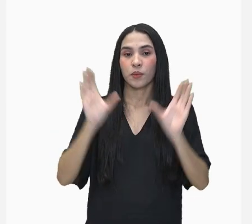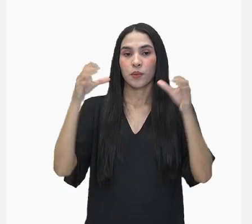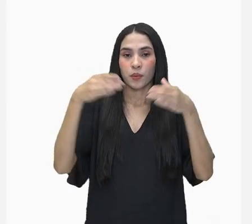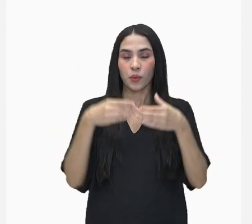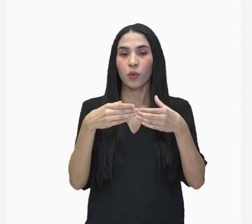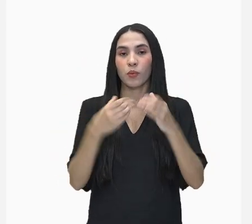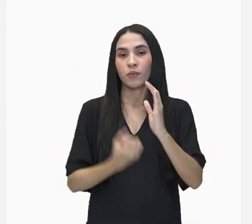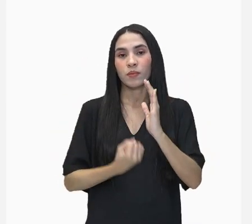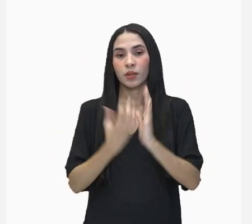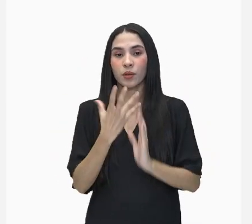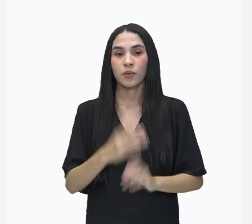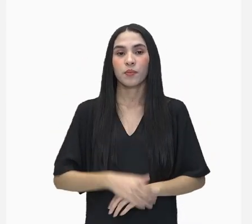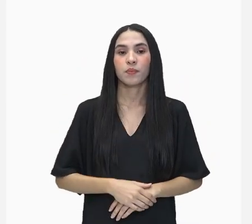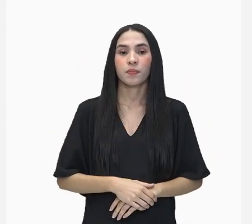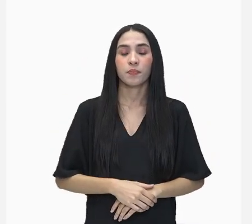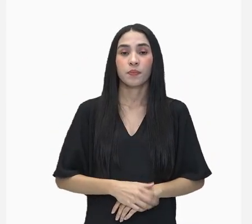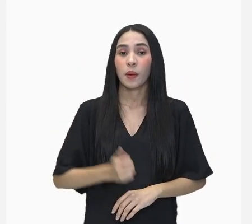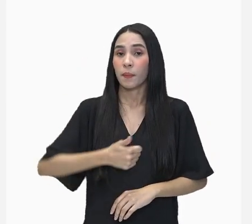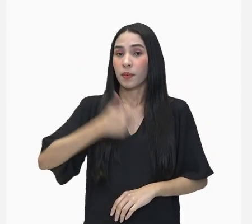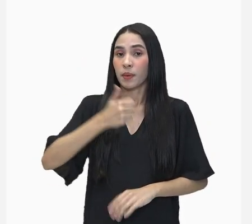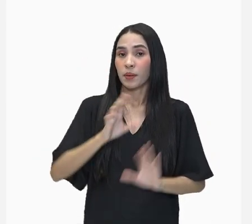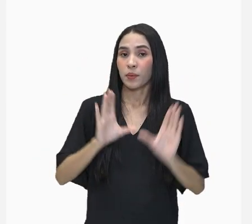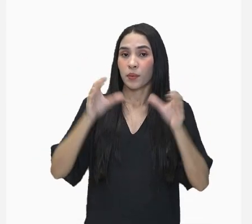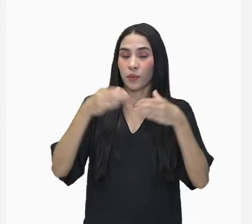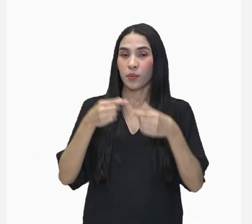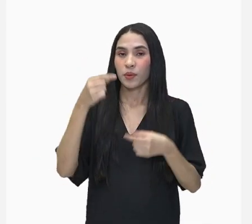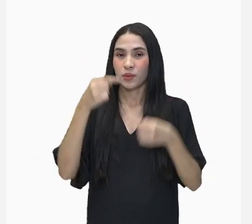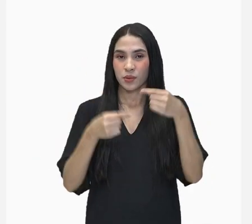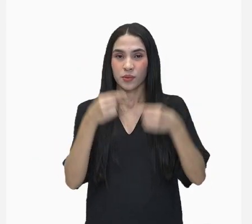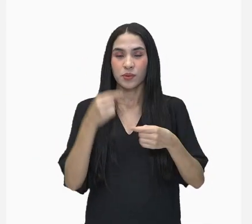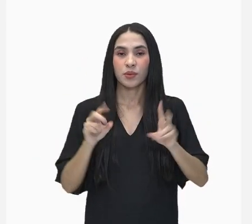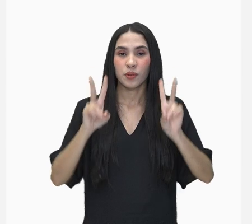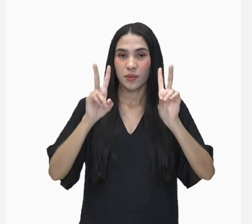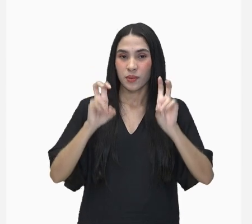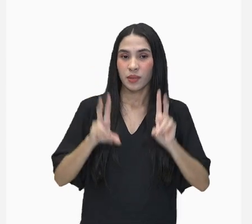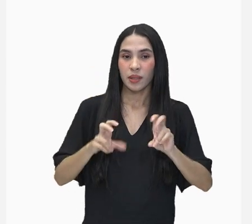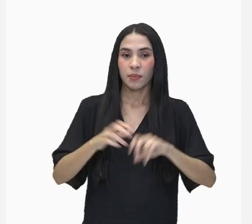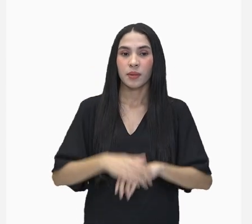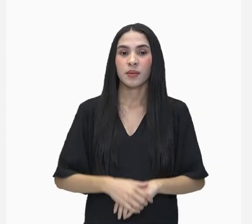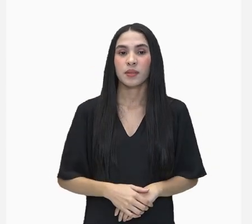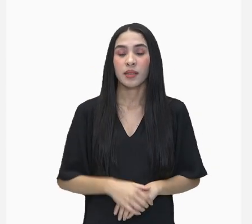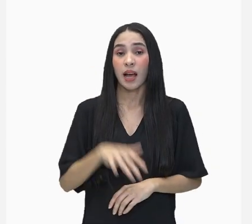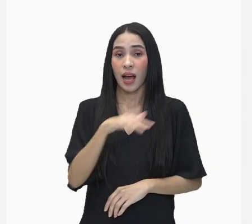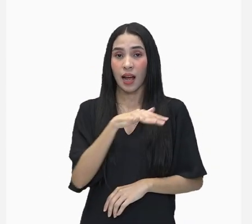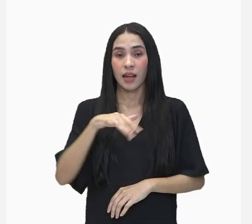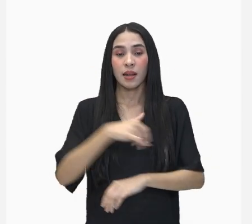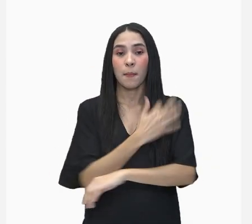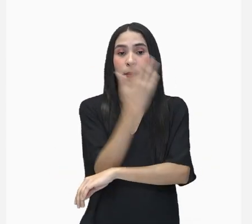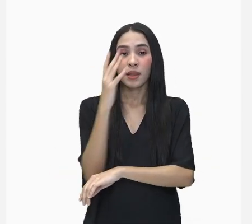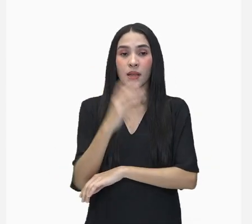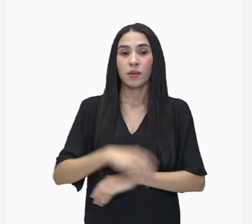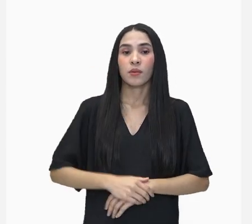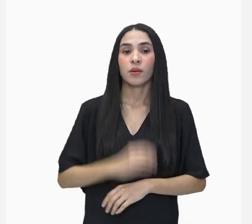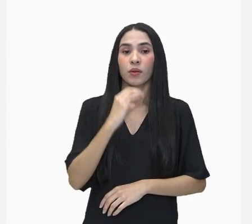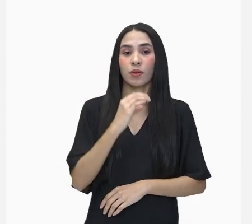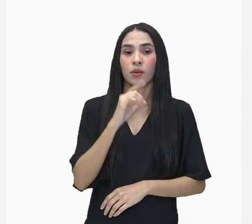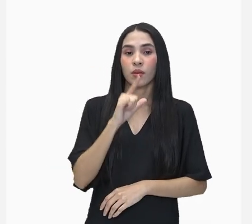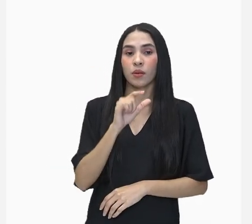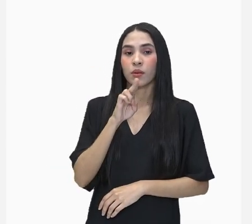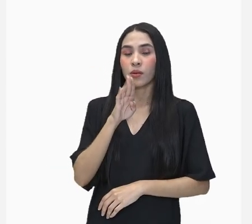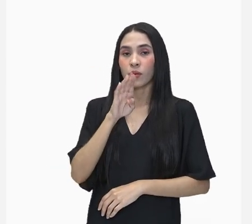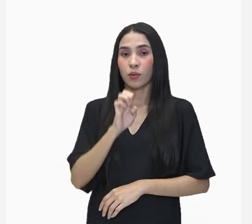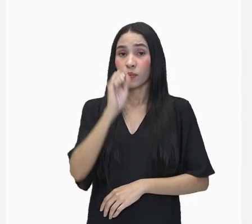se formou aí, o primeiro grupo que veio a discutir sobre a questão ambiental foi o Clube de Roma, que